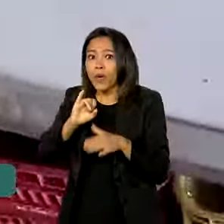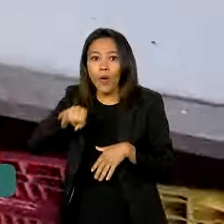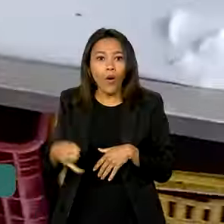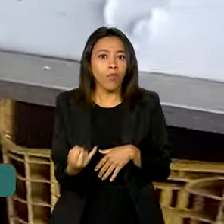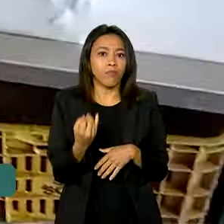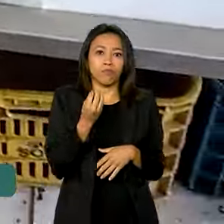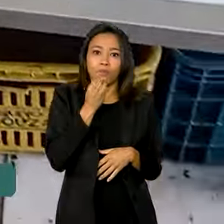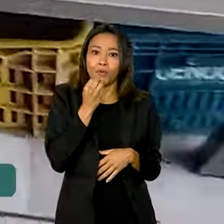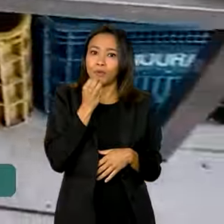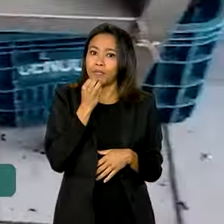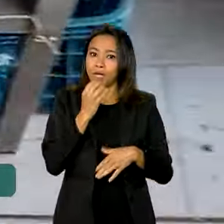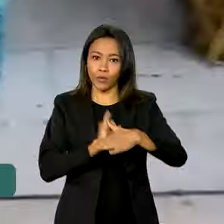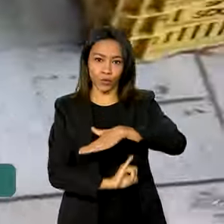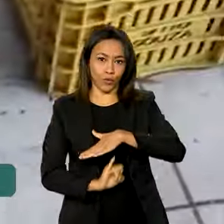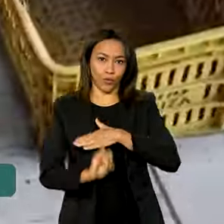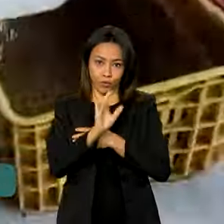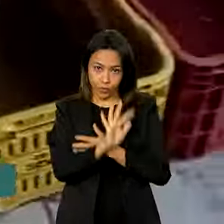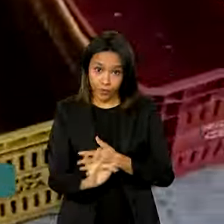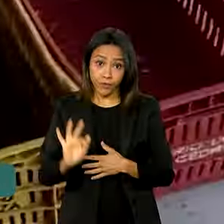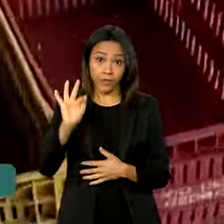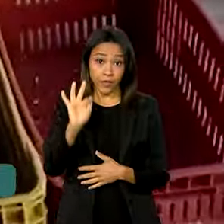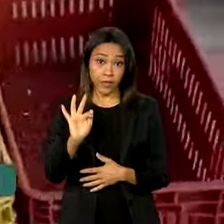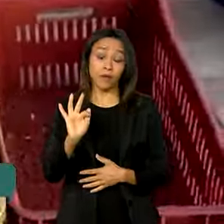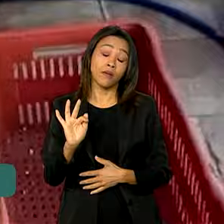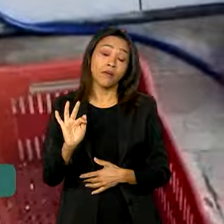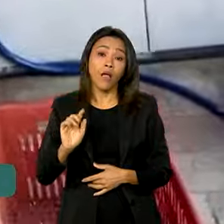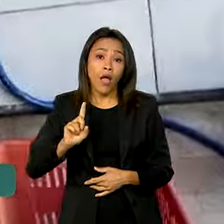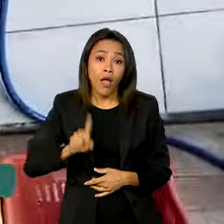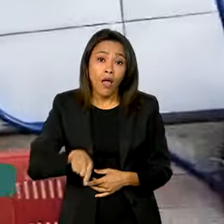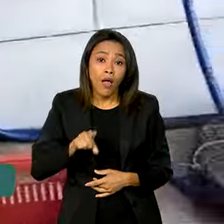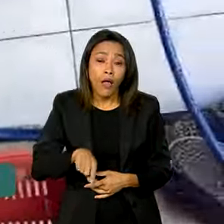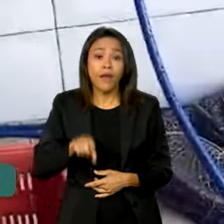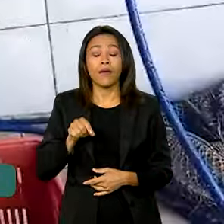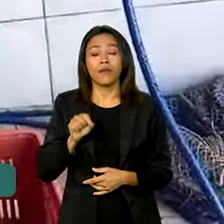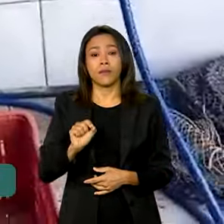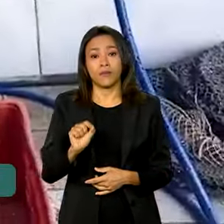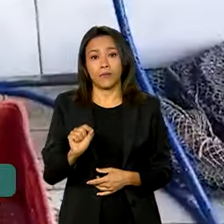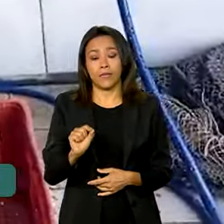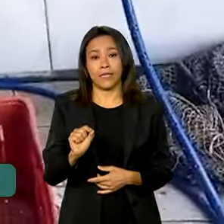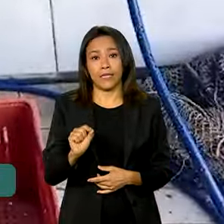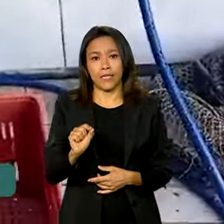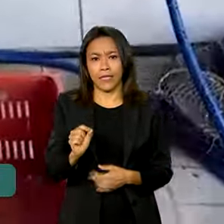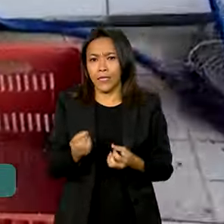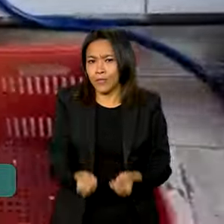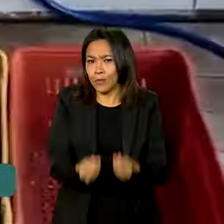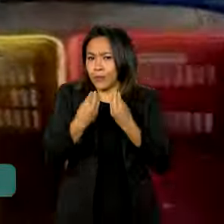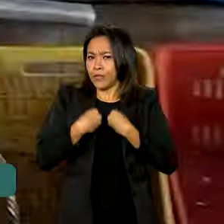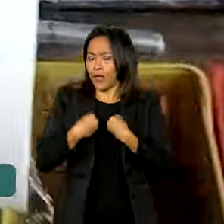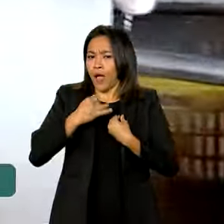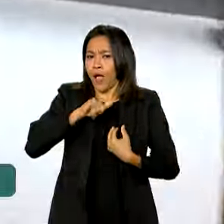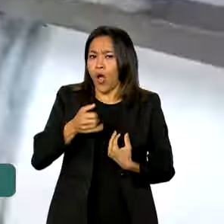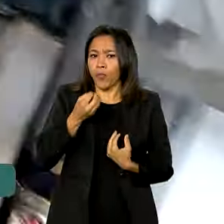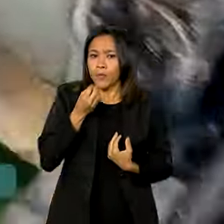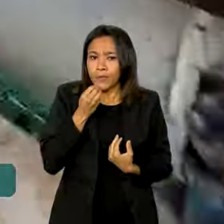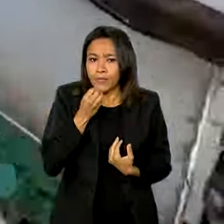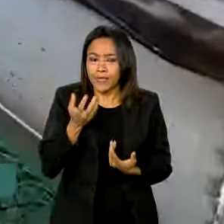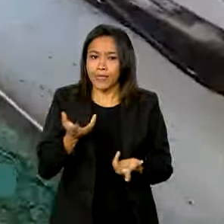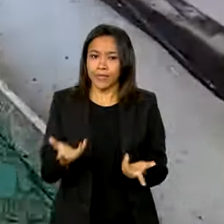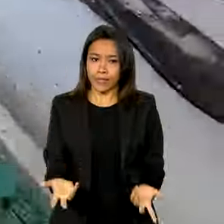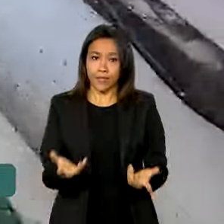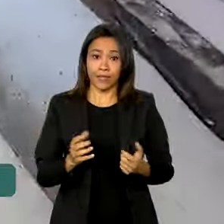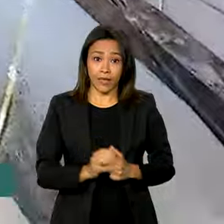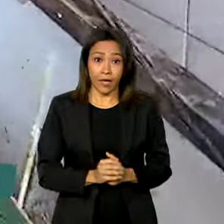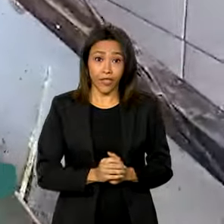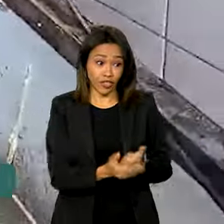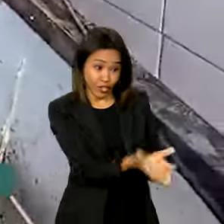O Instituto Federal é uma coisa que abre muitas oportunidades, tira